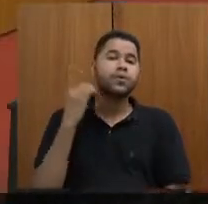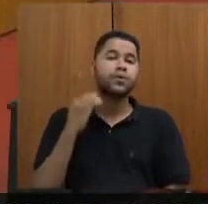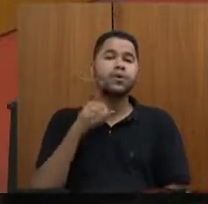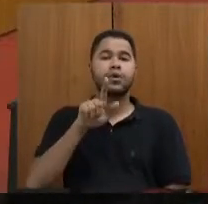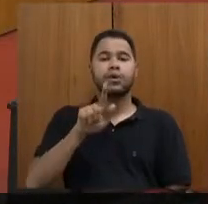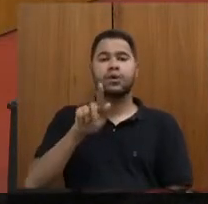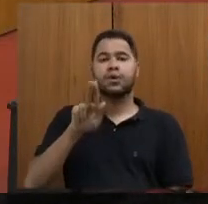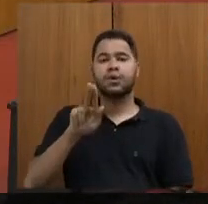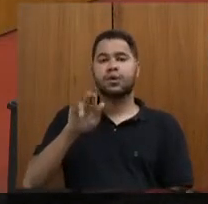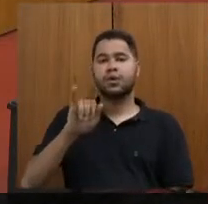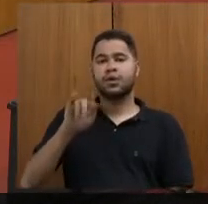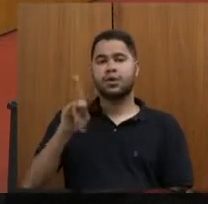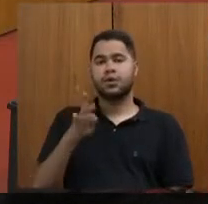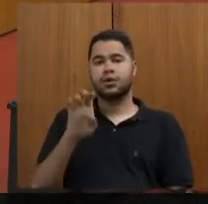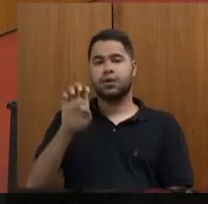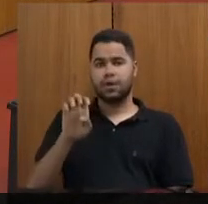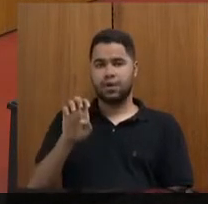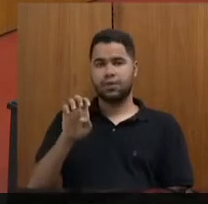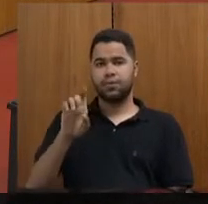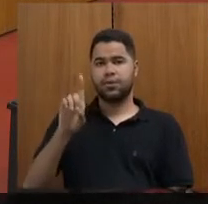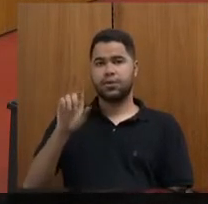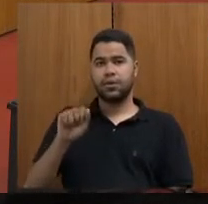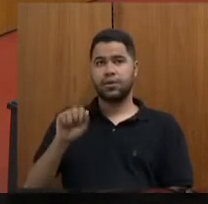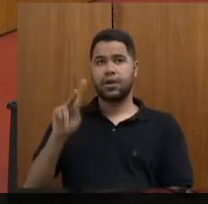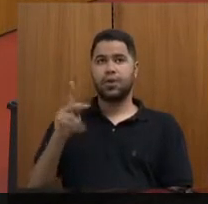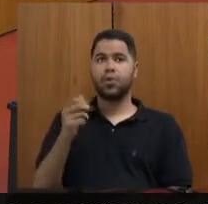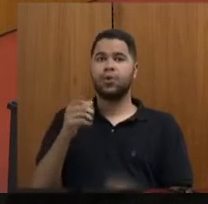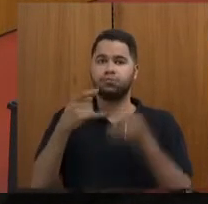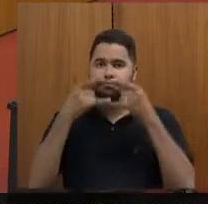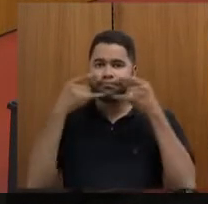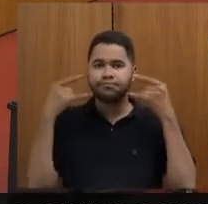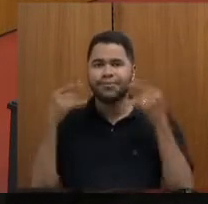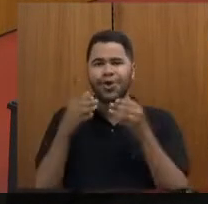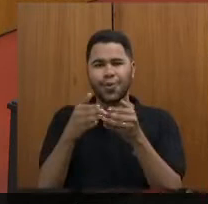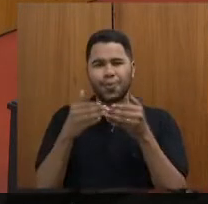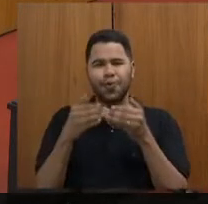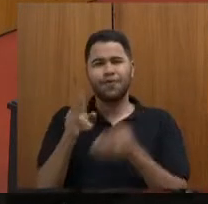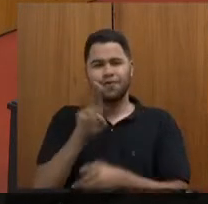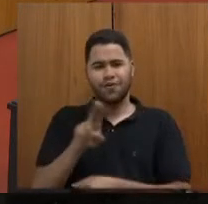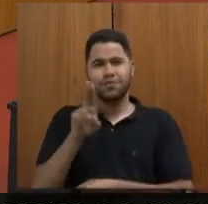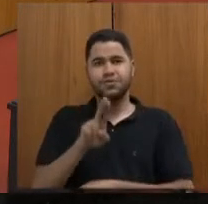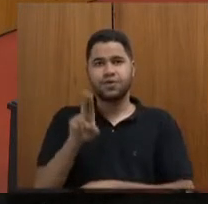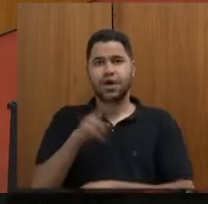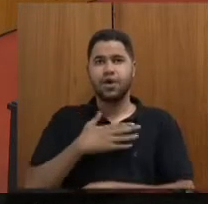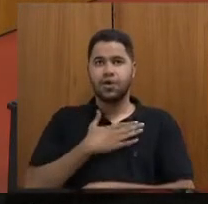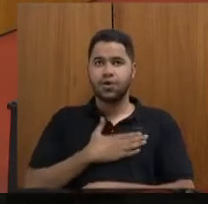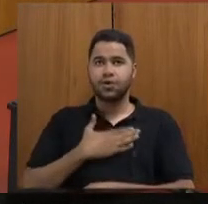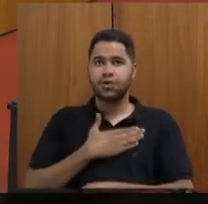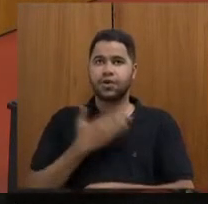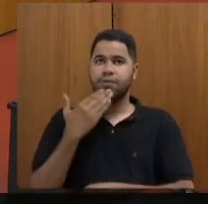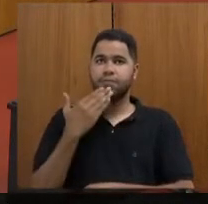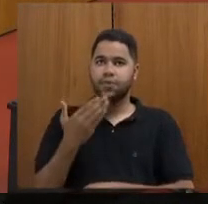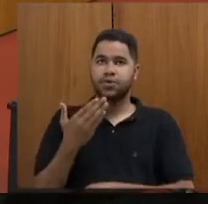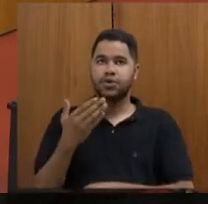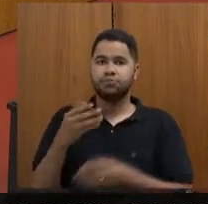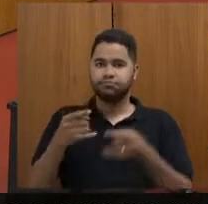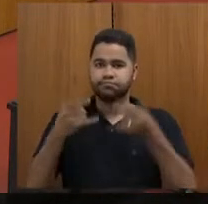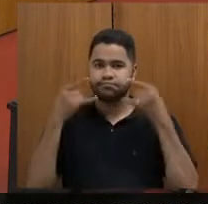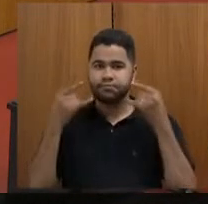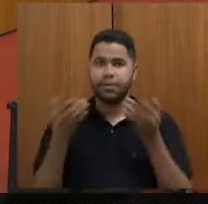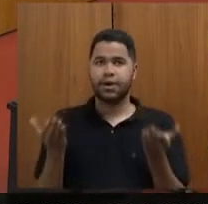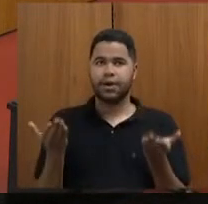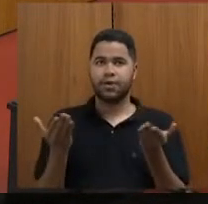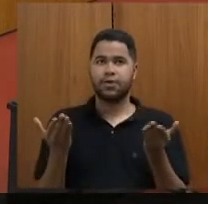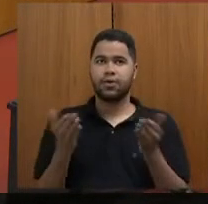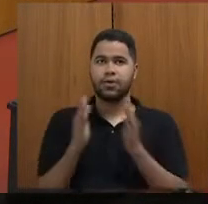Cunha, deputado, o uso da máscara em espaço fechado aqui é obrigatório. Gostaria de solicitar a imediata colocação da mesma,